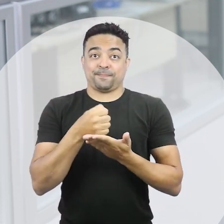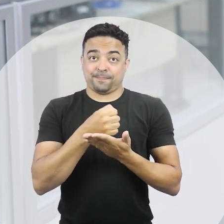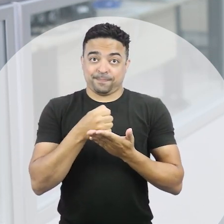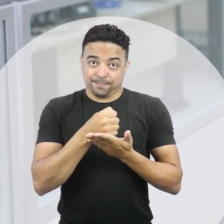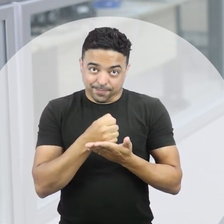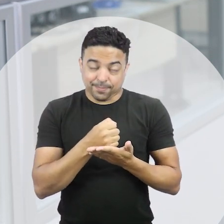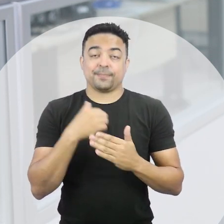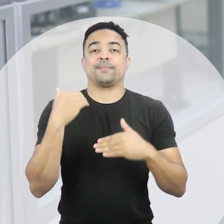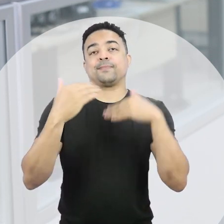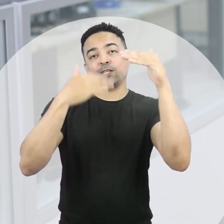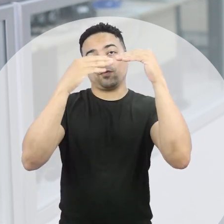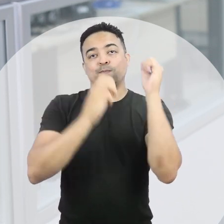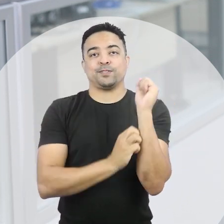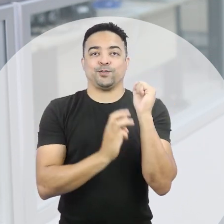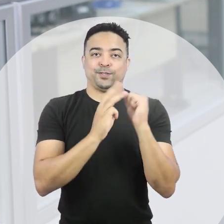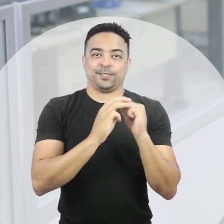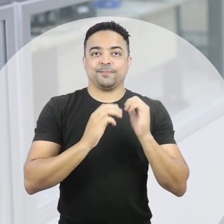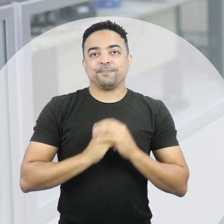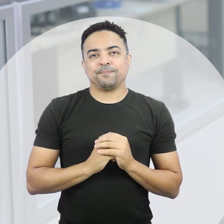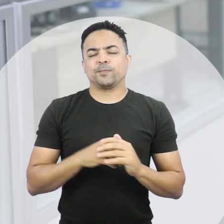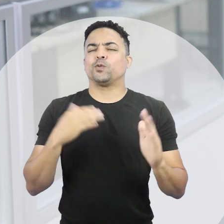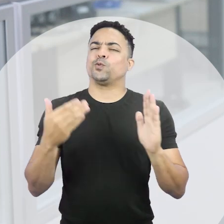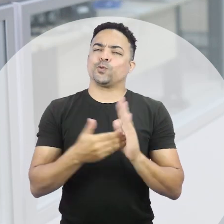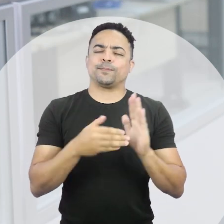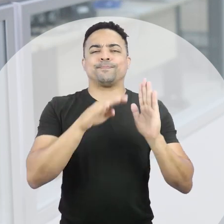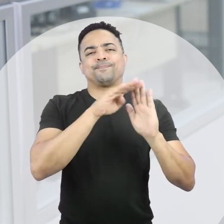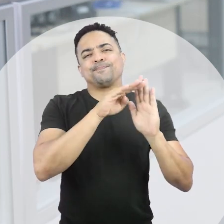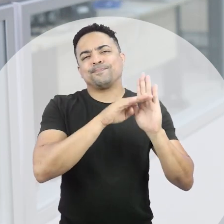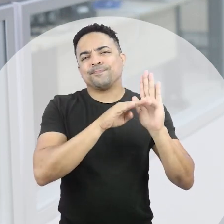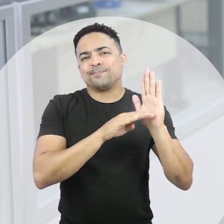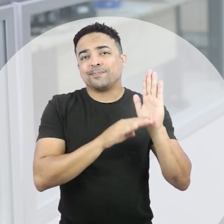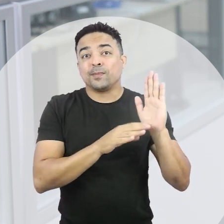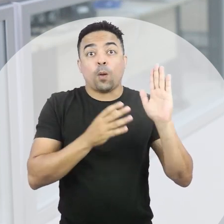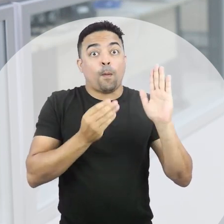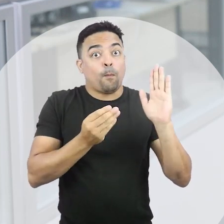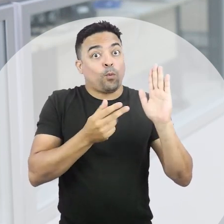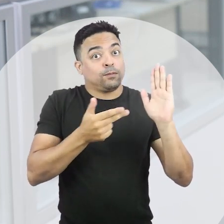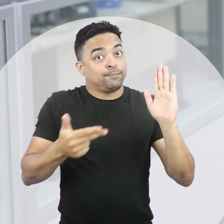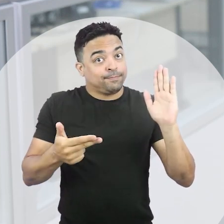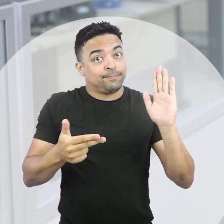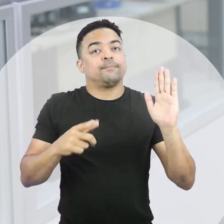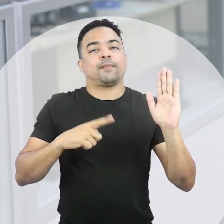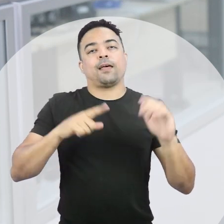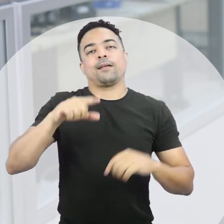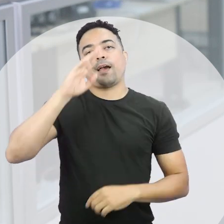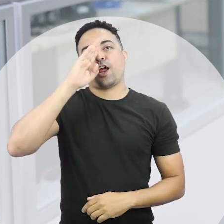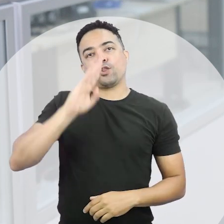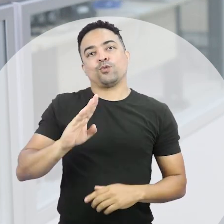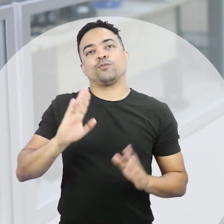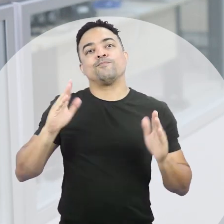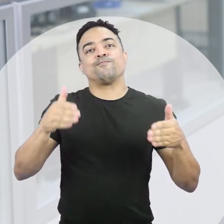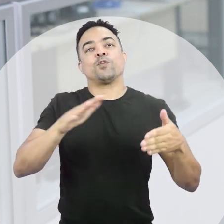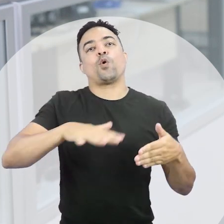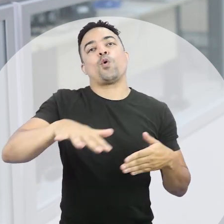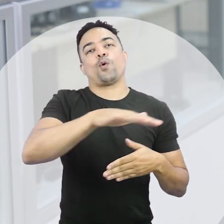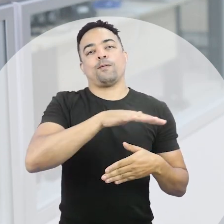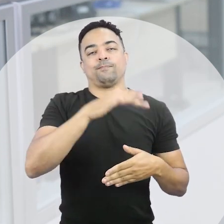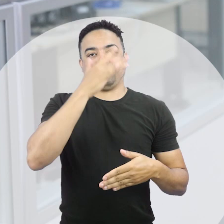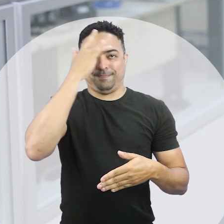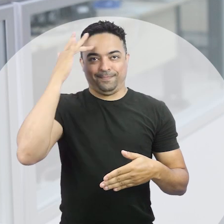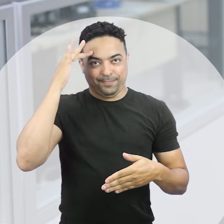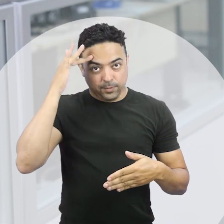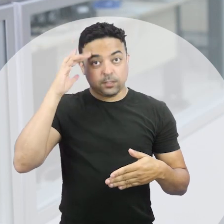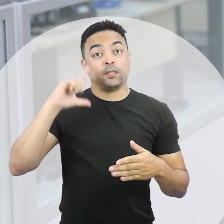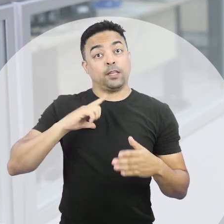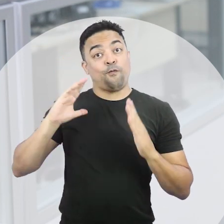básicas para o desenvolvimento sustentável toda a programação que é bem Ampla por sinal será gratuita e voltada à comunidade em